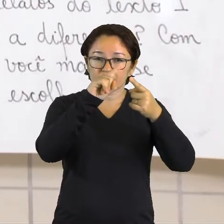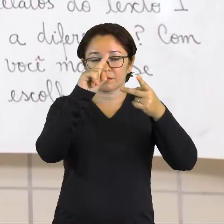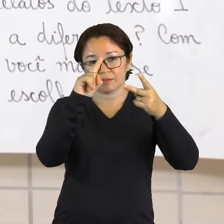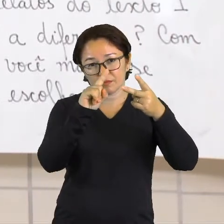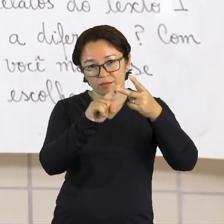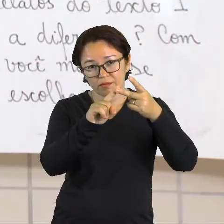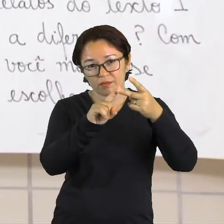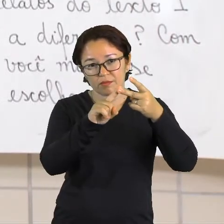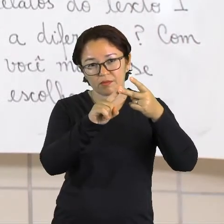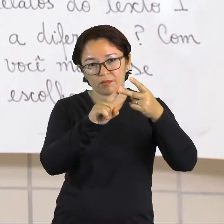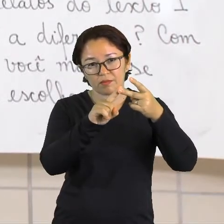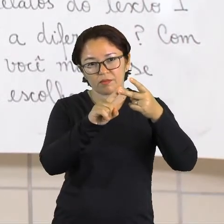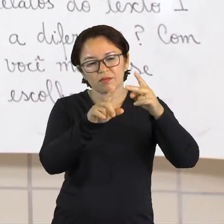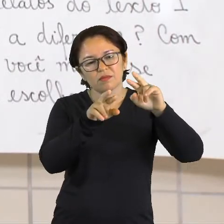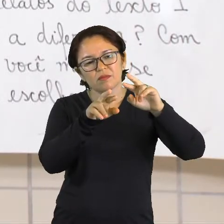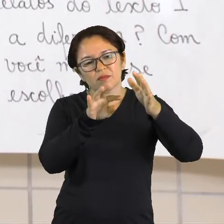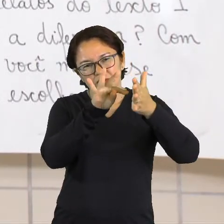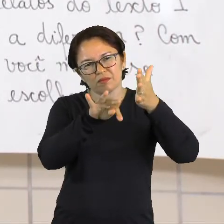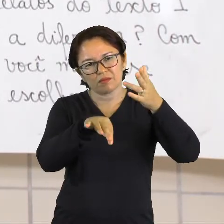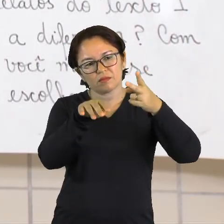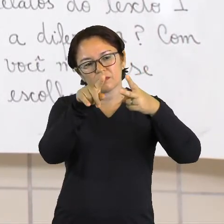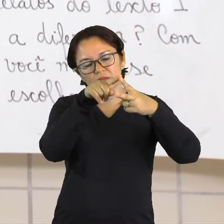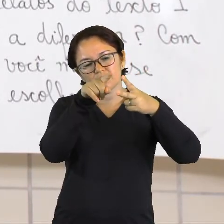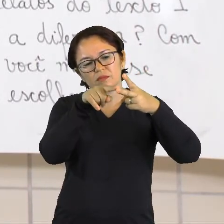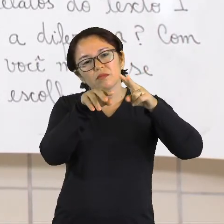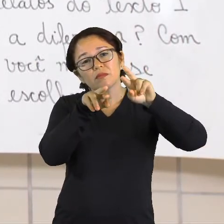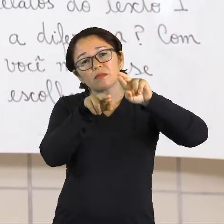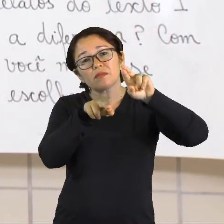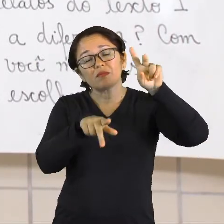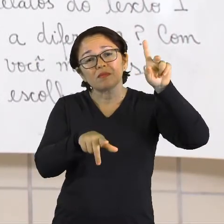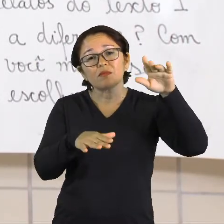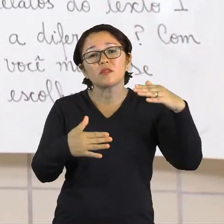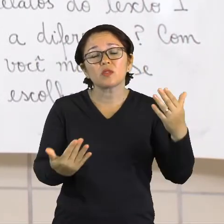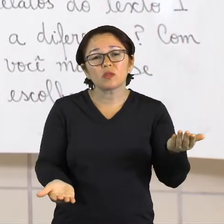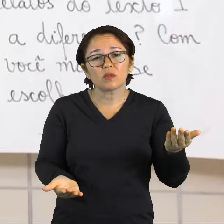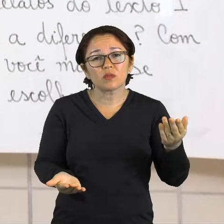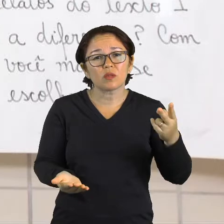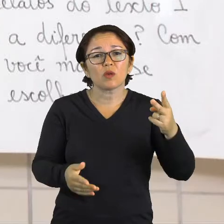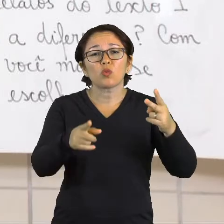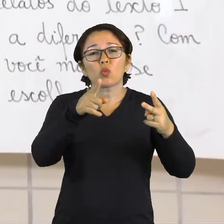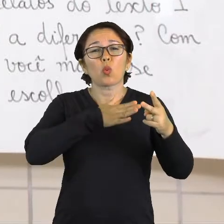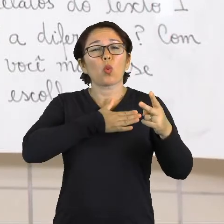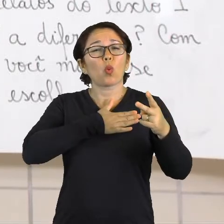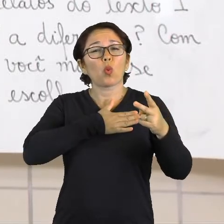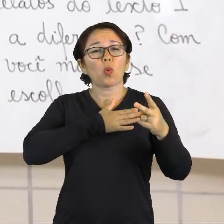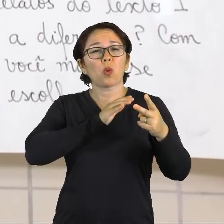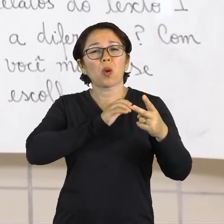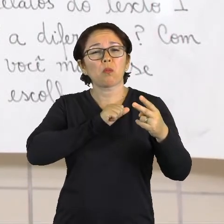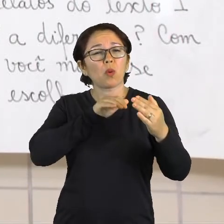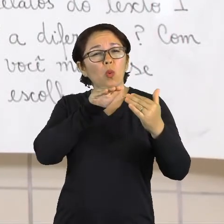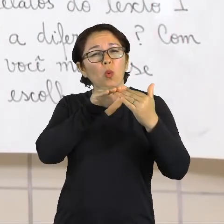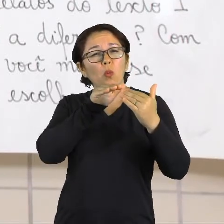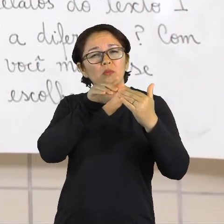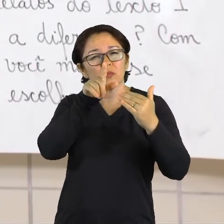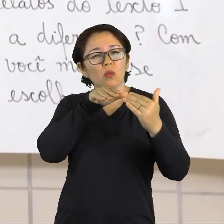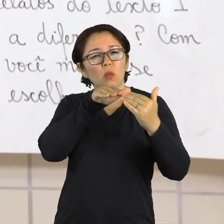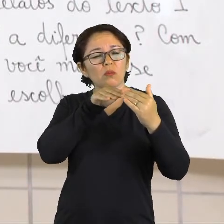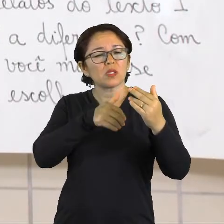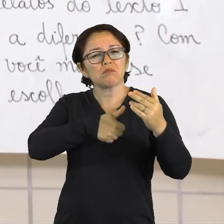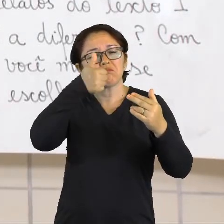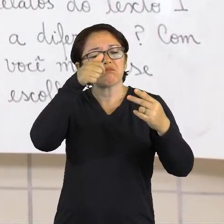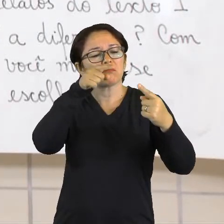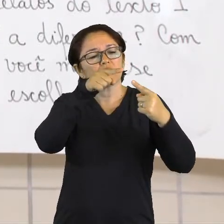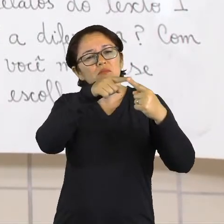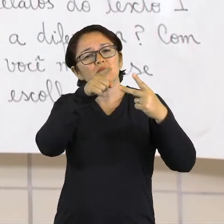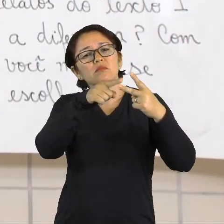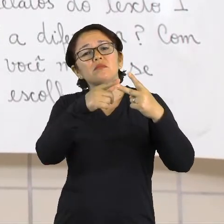diferença? Com qual dos dois relatos você mais se identifica? Comente. Também tem uma questão opinativa, mas